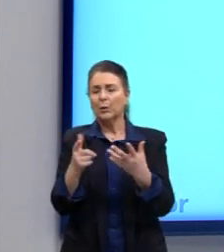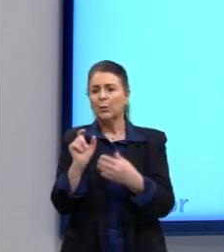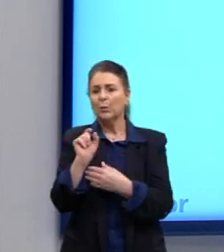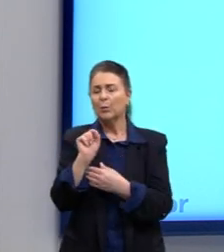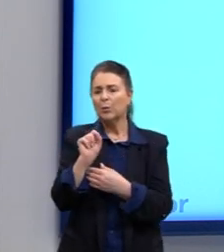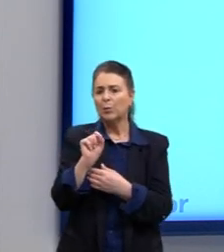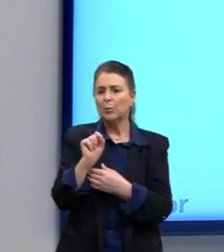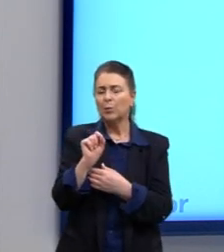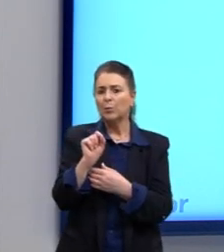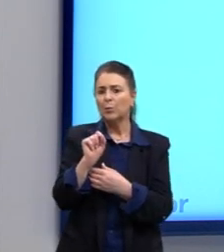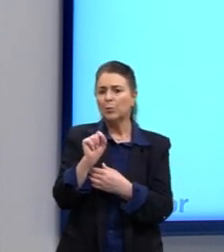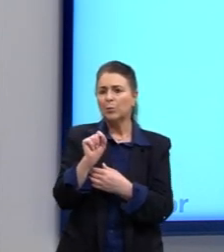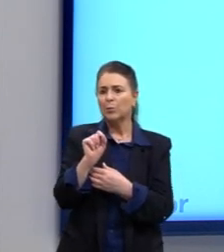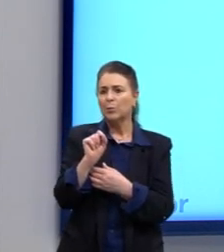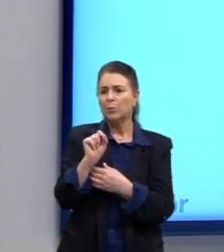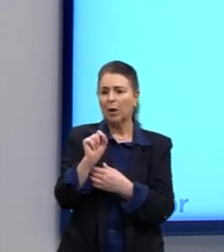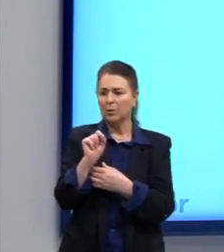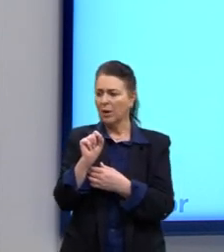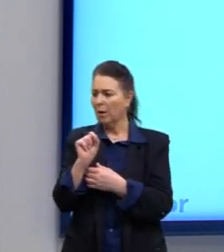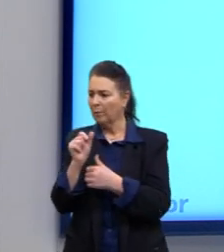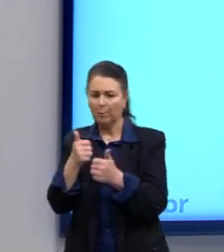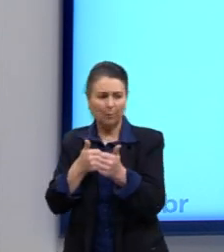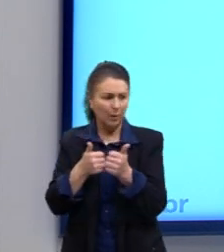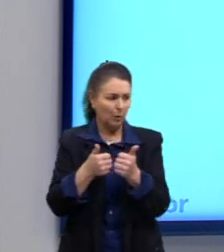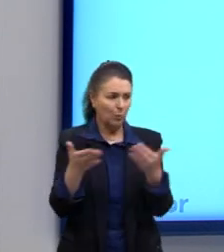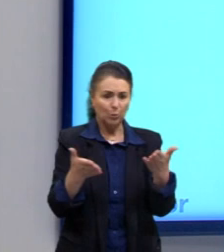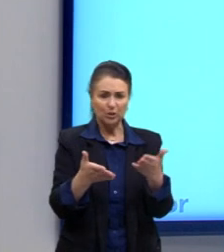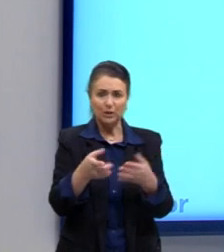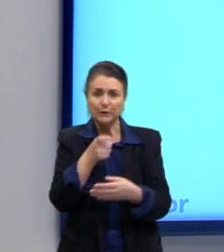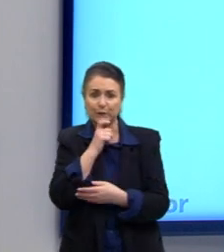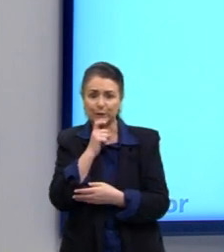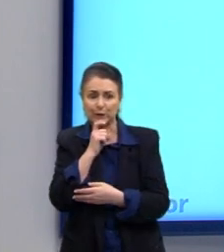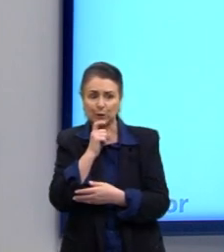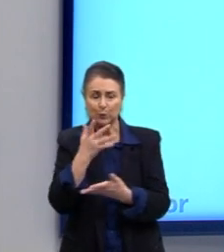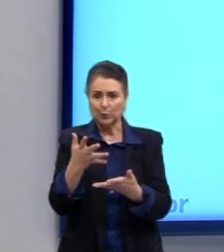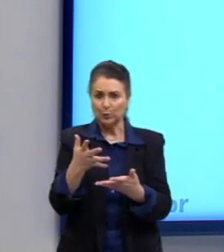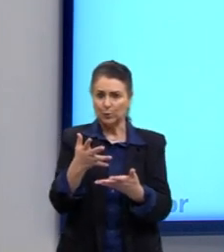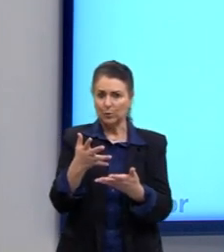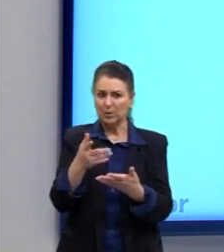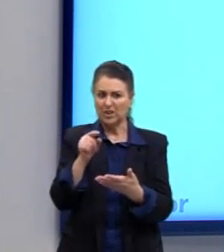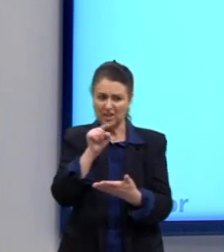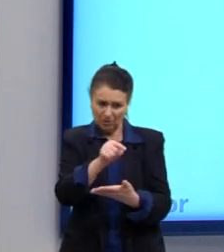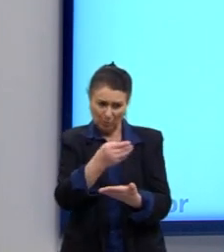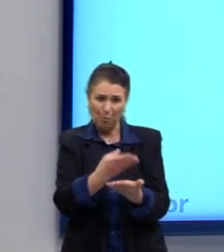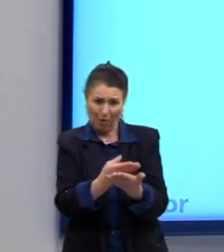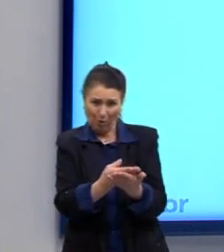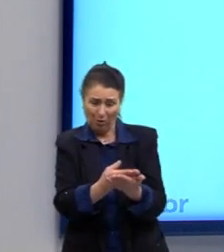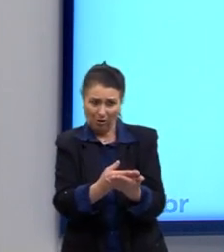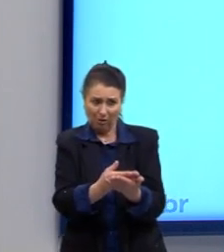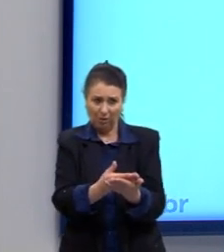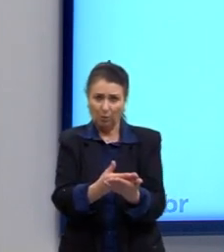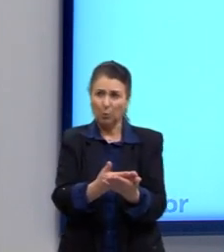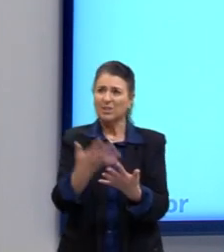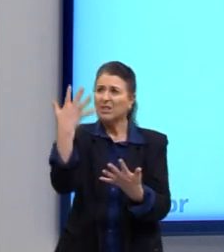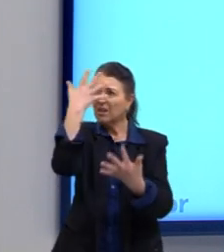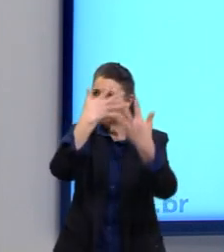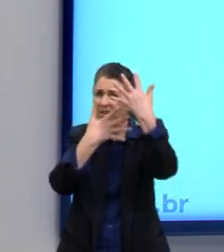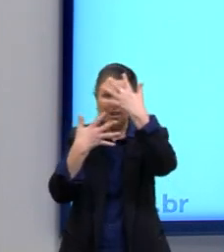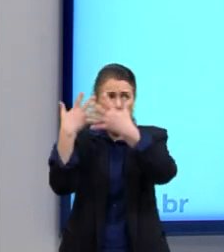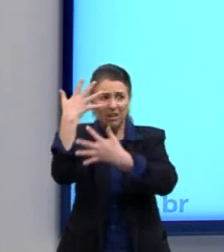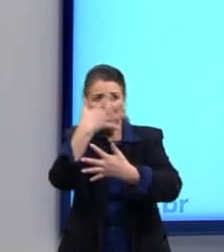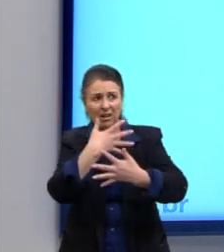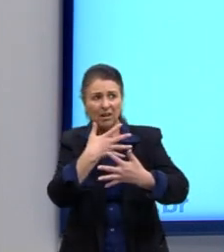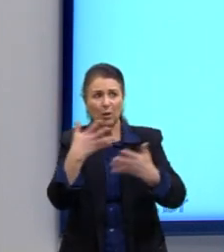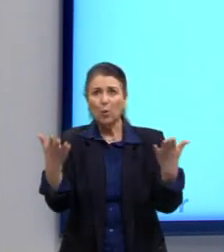ao que está ao meu redor hoje faz frio Isso é uma aula hoje tem serração hoje